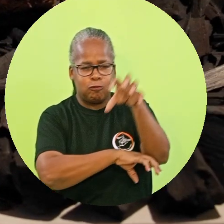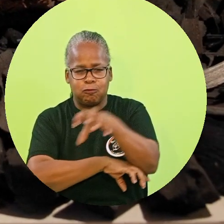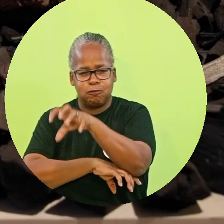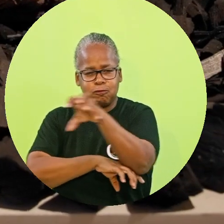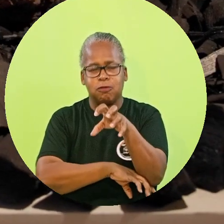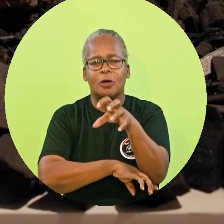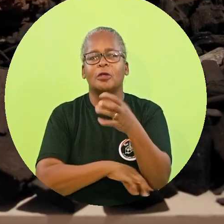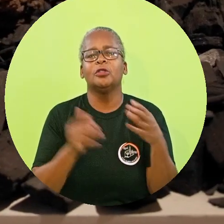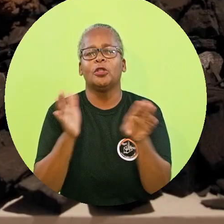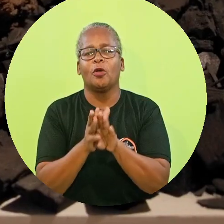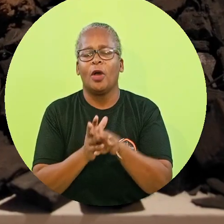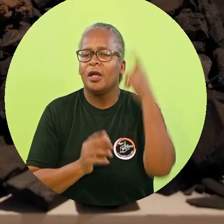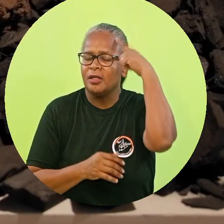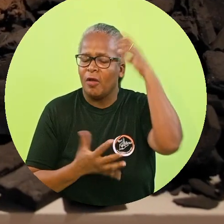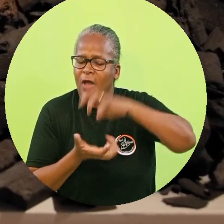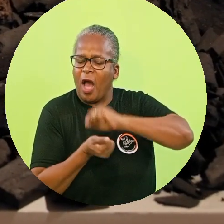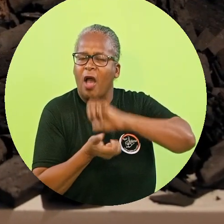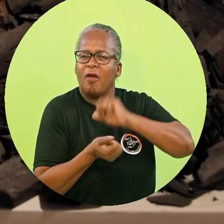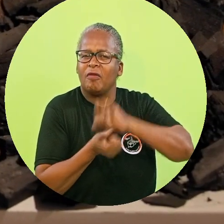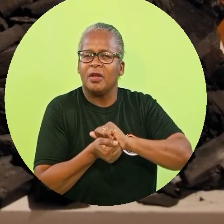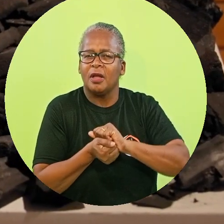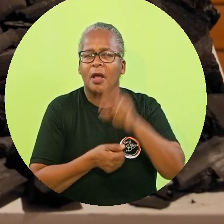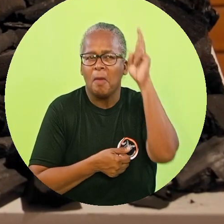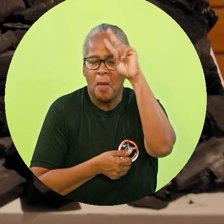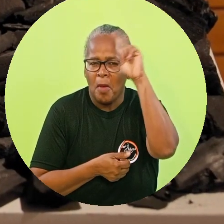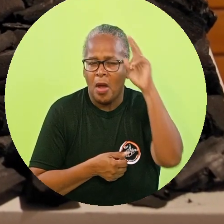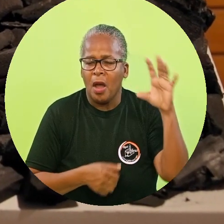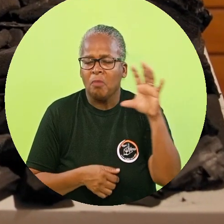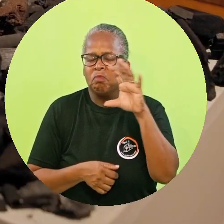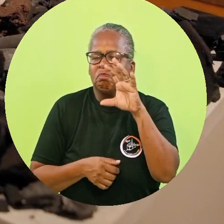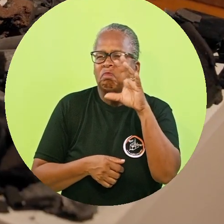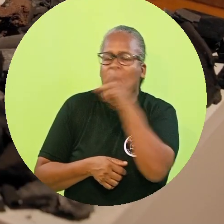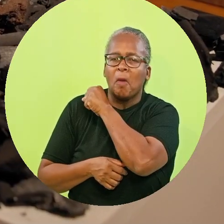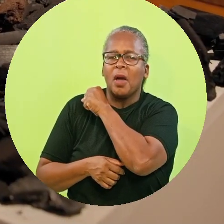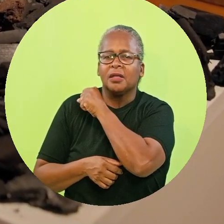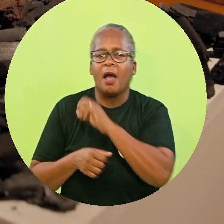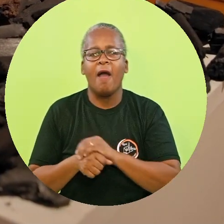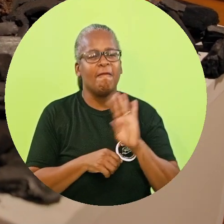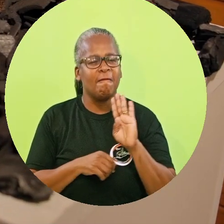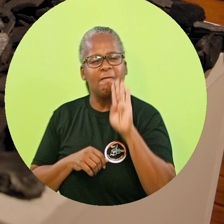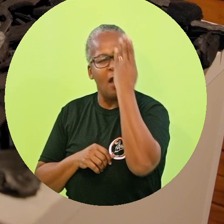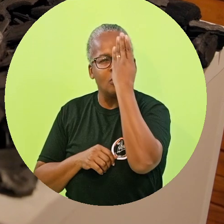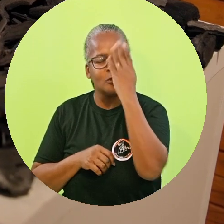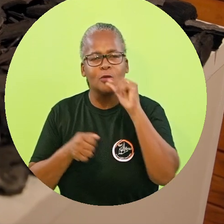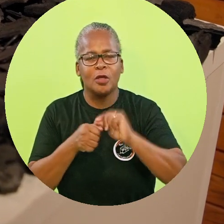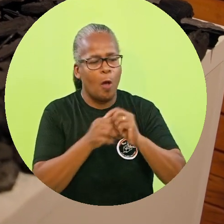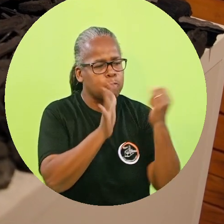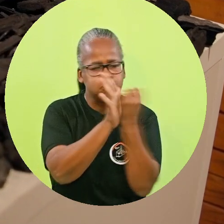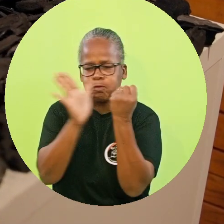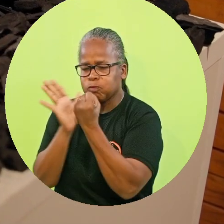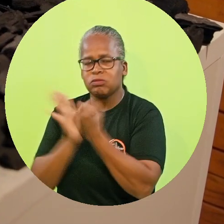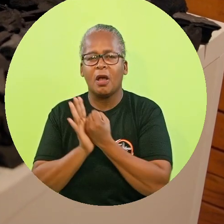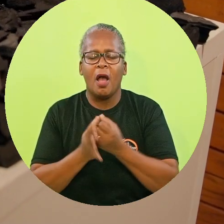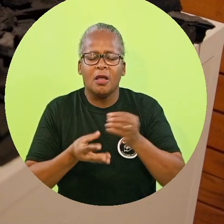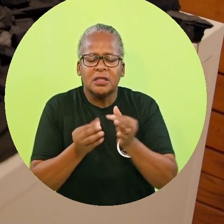argila, de raiva, de memória roubada. É falso como título de terra sem demarcação. É frágil como lei que não se